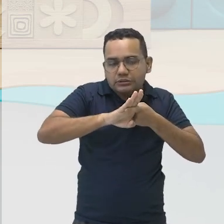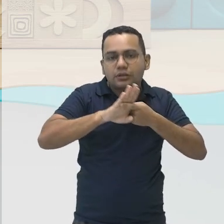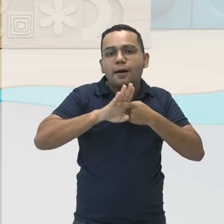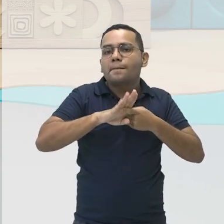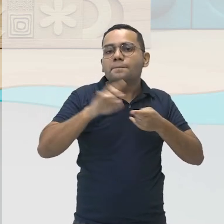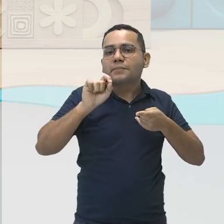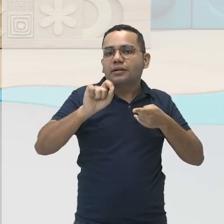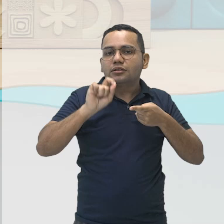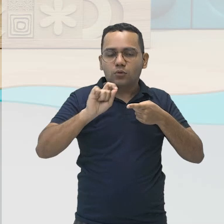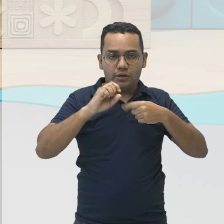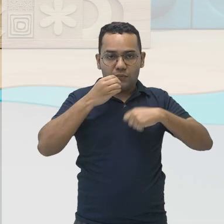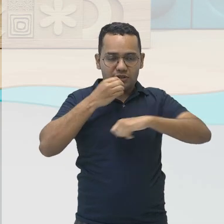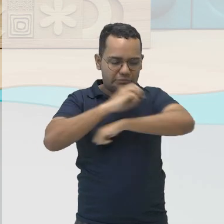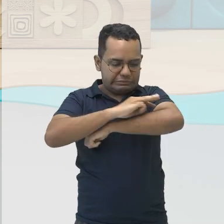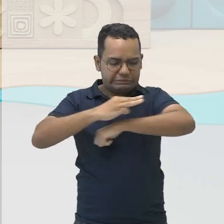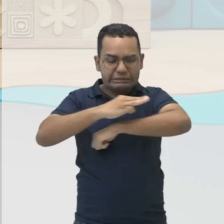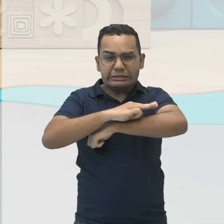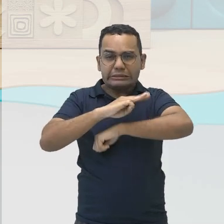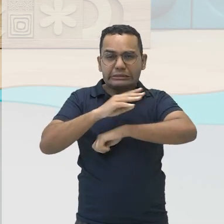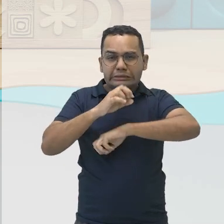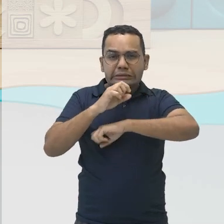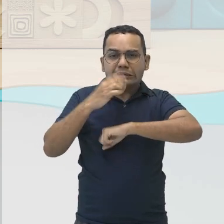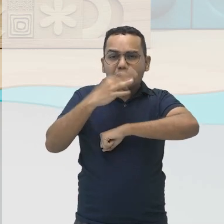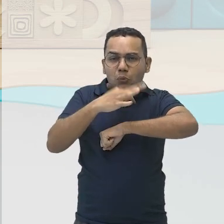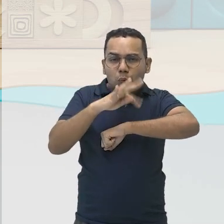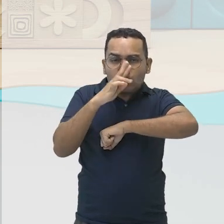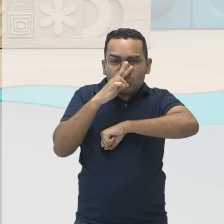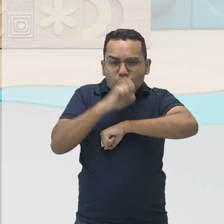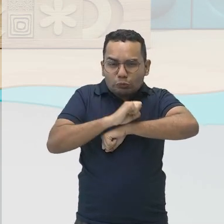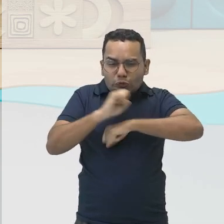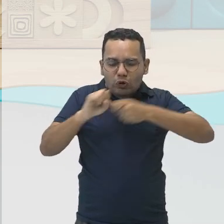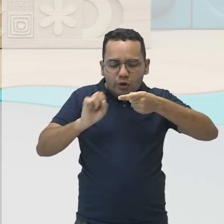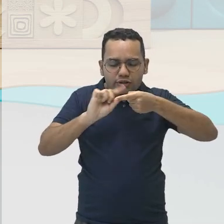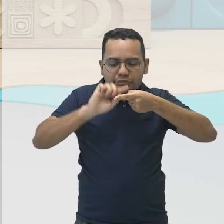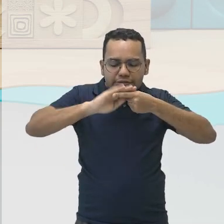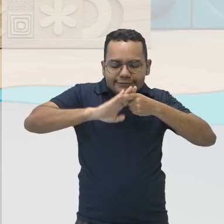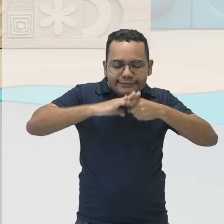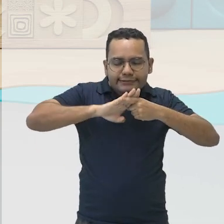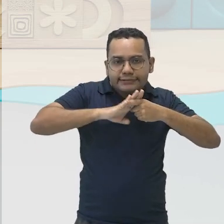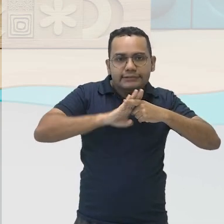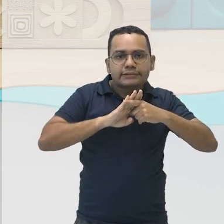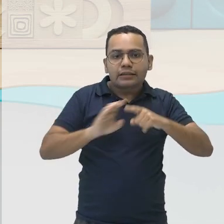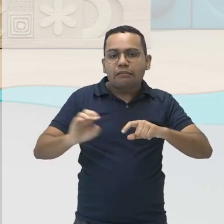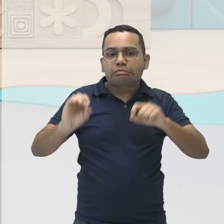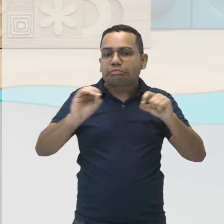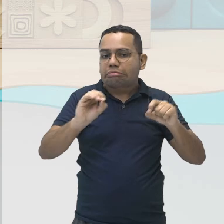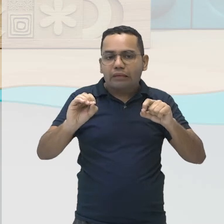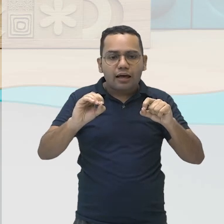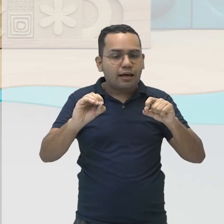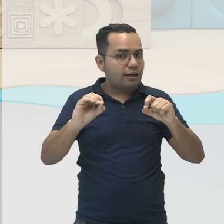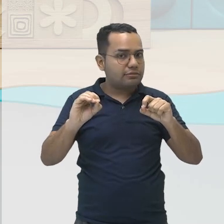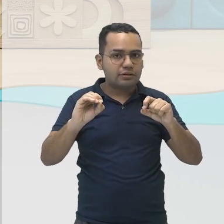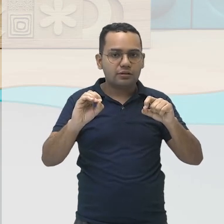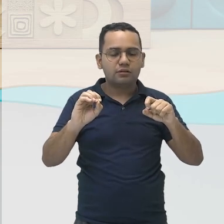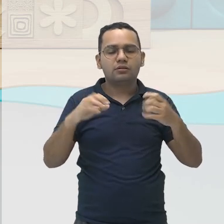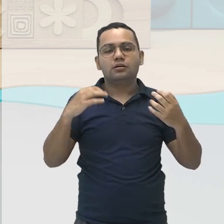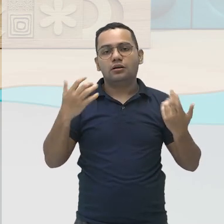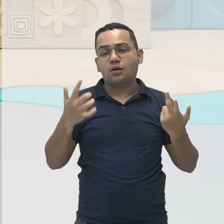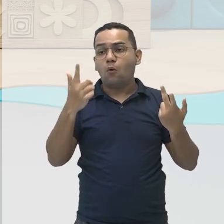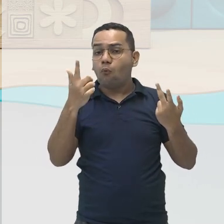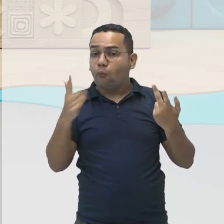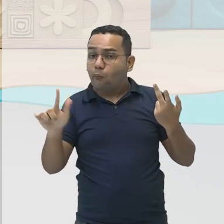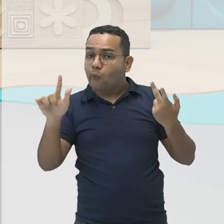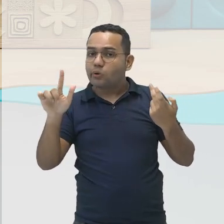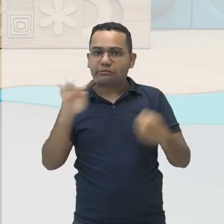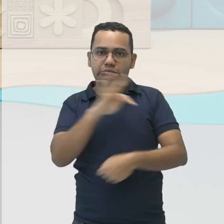liberar essa musculatura para ela parar de doer. Se isso não resolver, o que eu faço? A aplicação de calor, né? Você vai